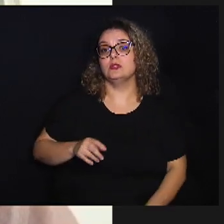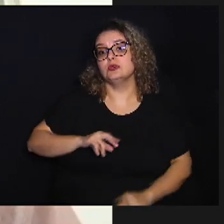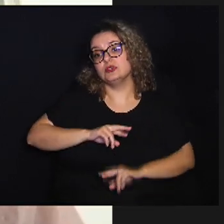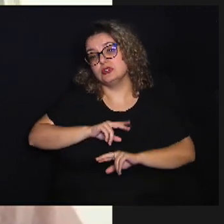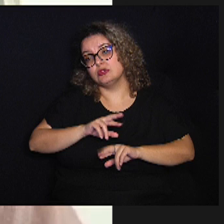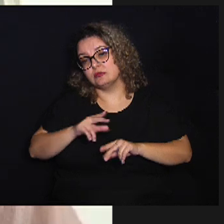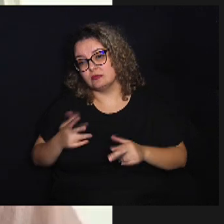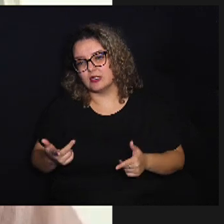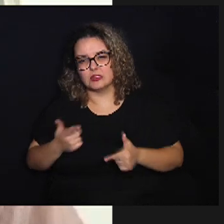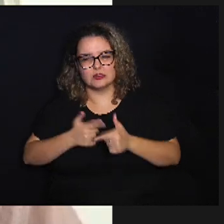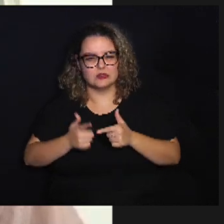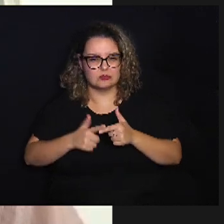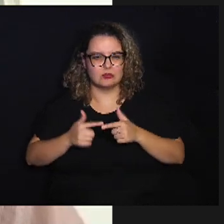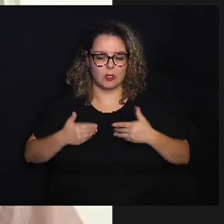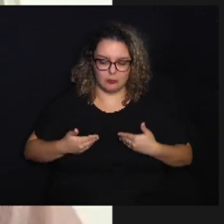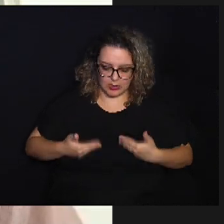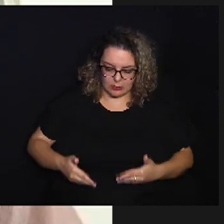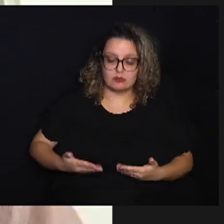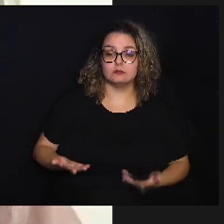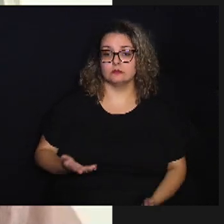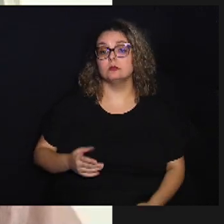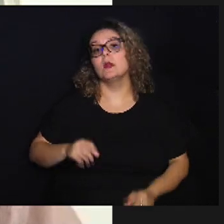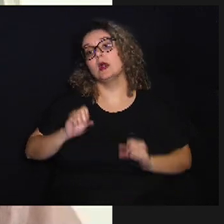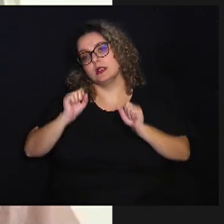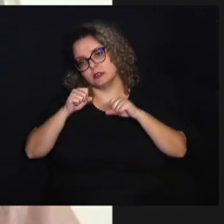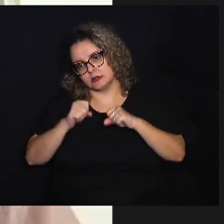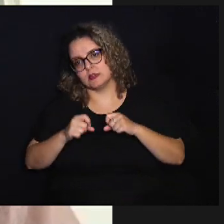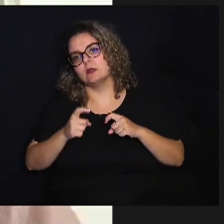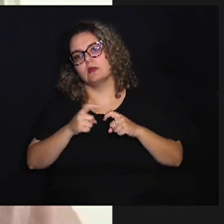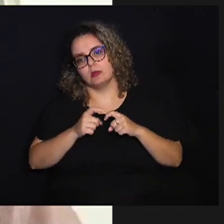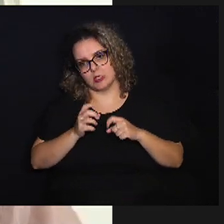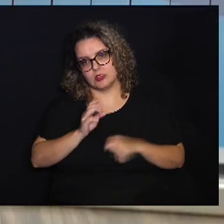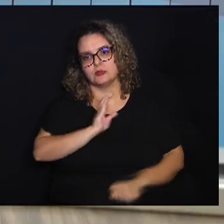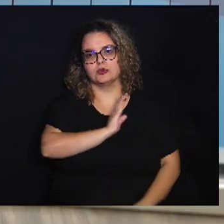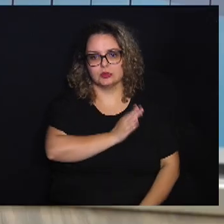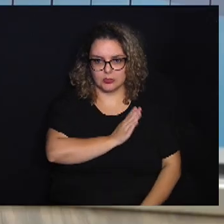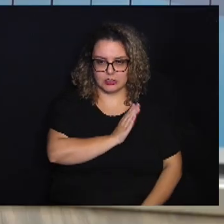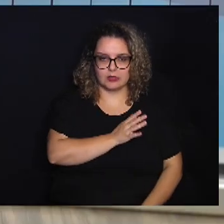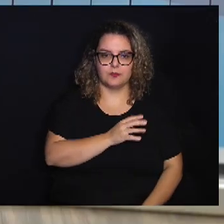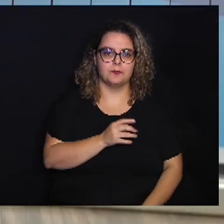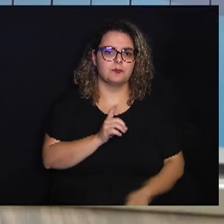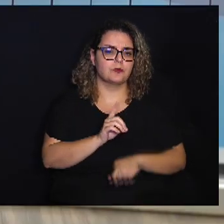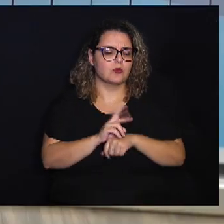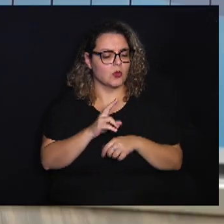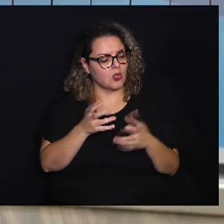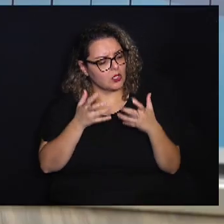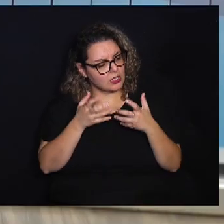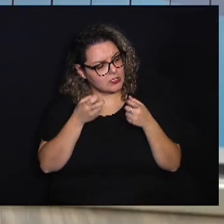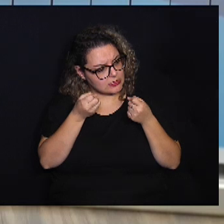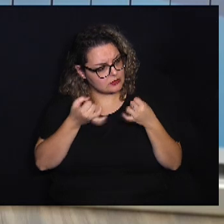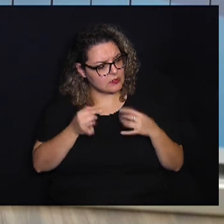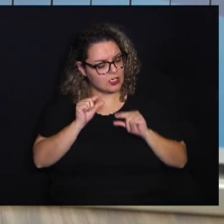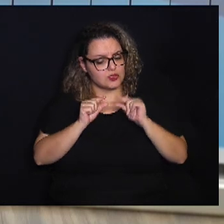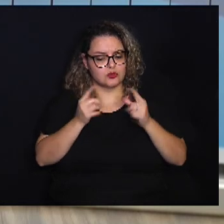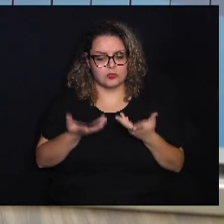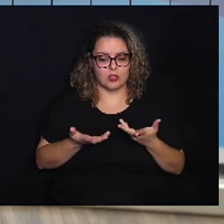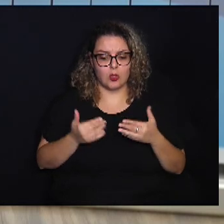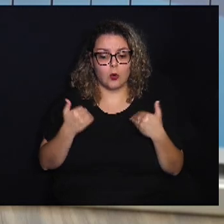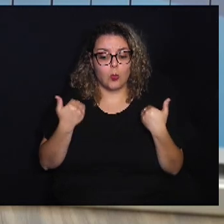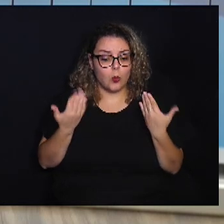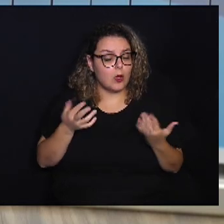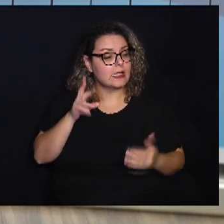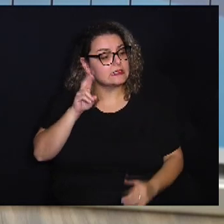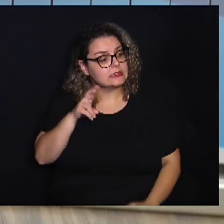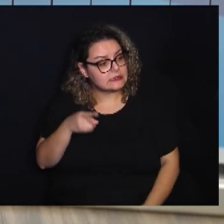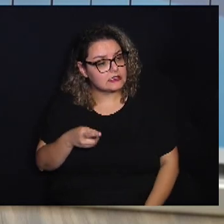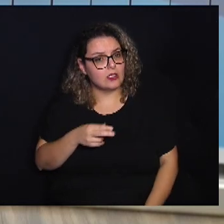inferiores também, realmente deve-se consultar com um cardiologista. Doutor, eu gostaria que o senhor explicasse um pouquinho quais são as causas